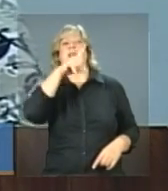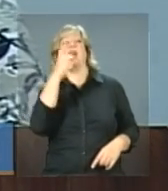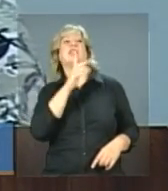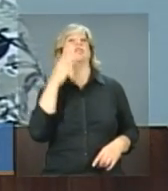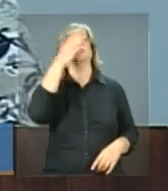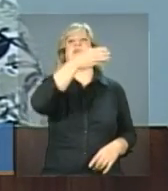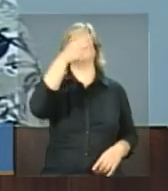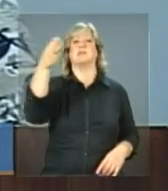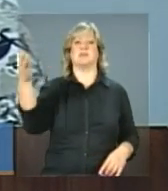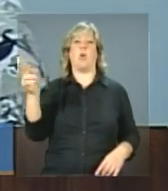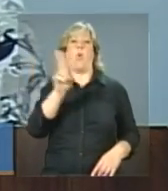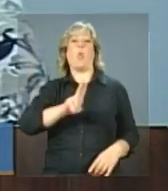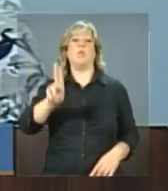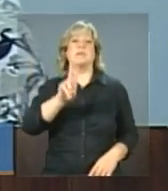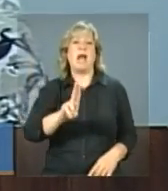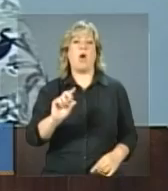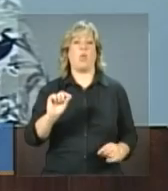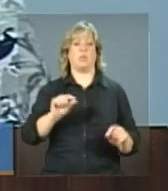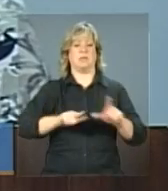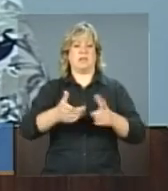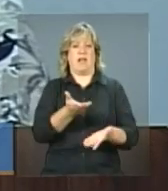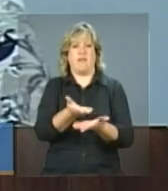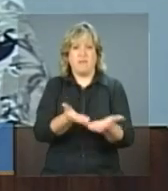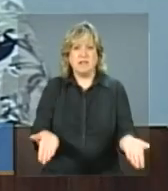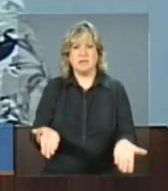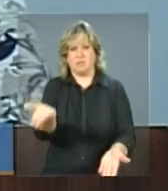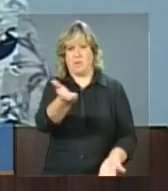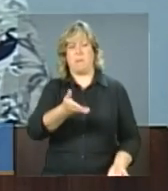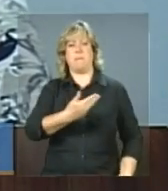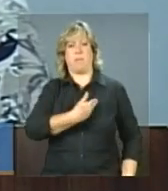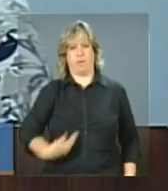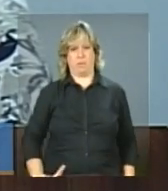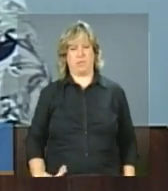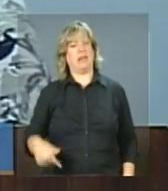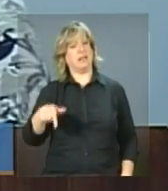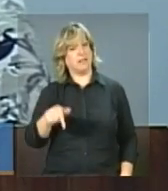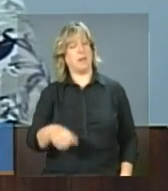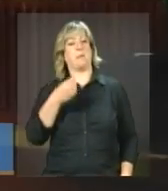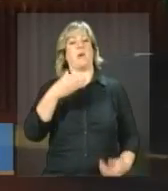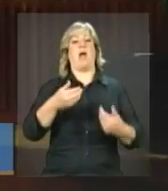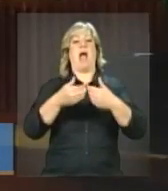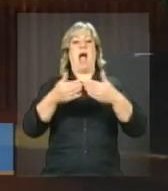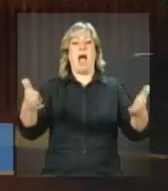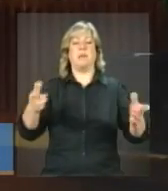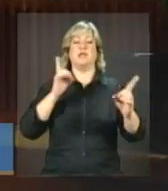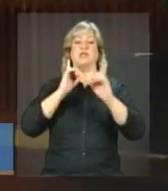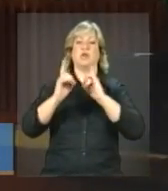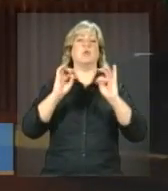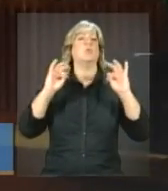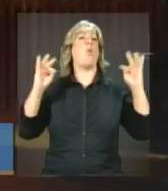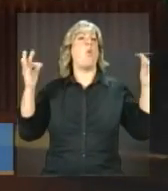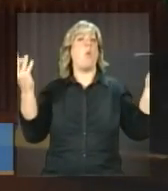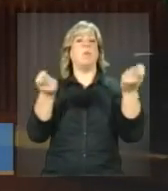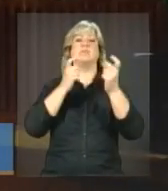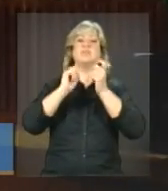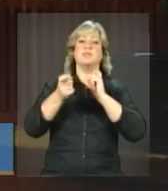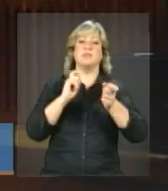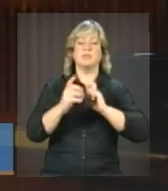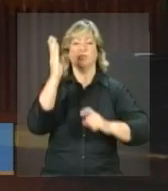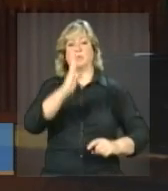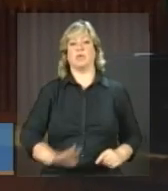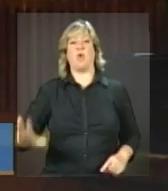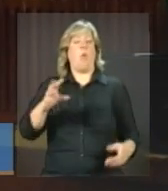serviços públicos. Portanto, essa teleconferência hoje, eu acho que ela abre todo um diálogo a nível nacional de como nós podemos